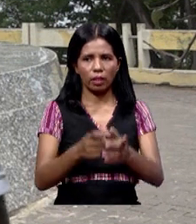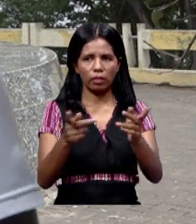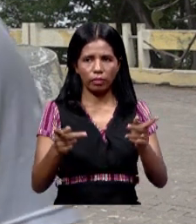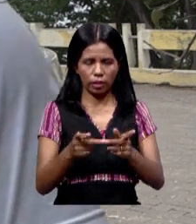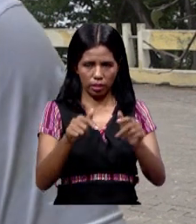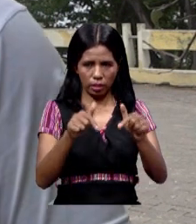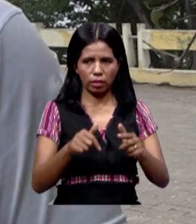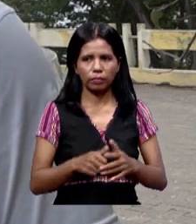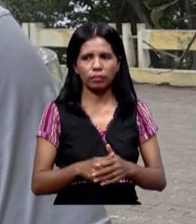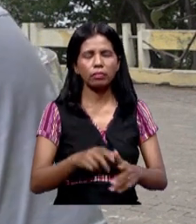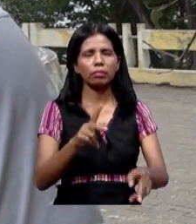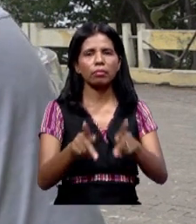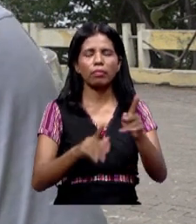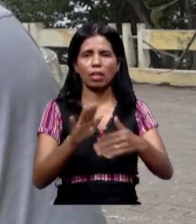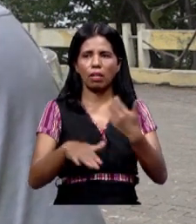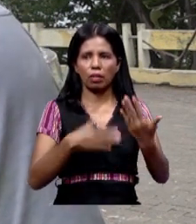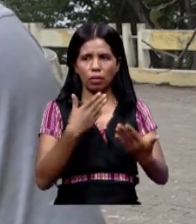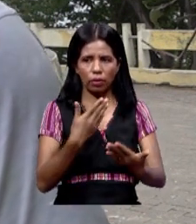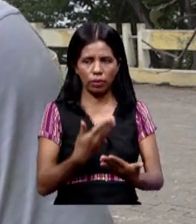ver ema hotu